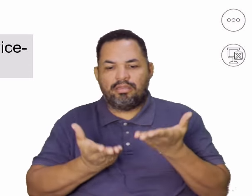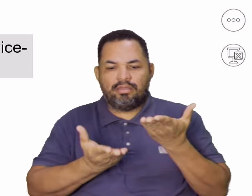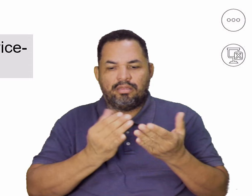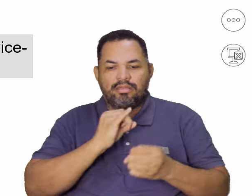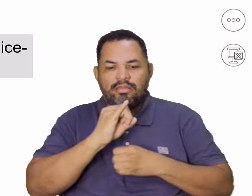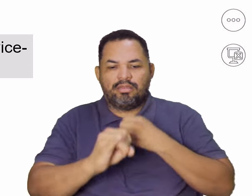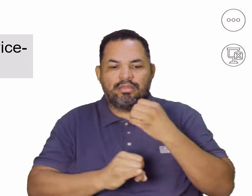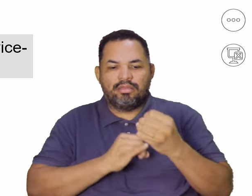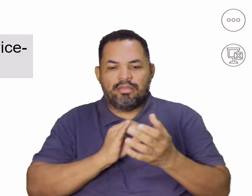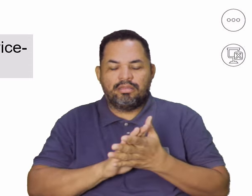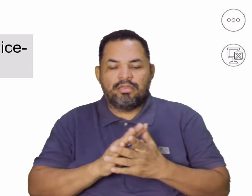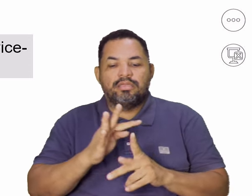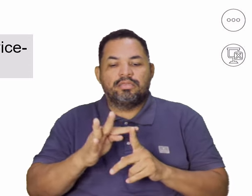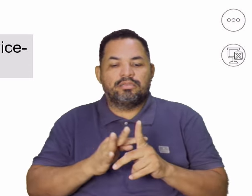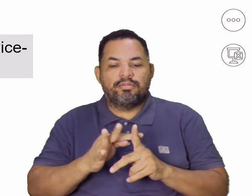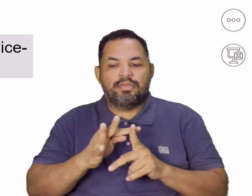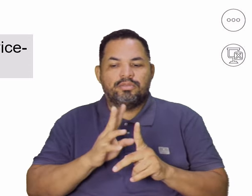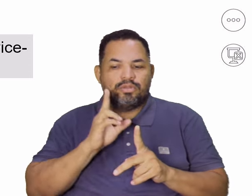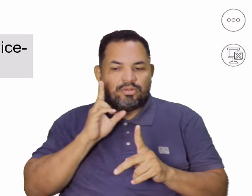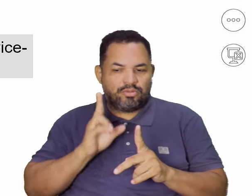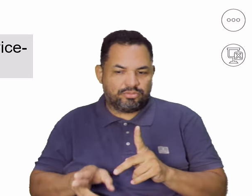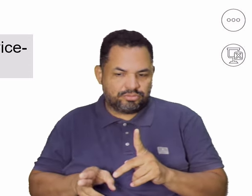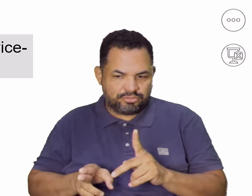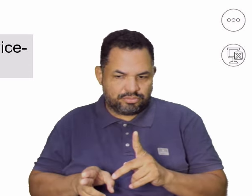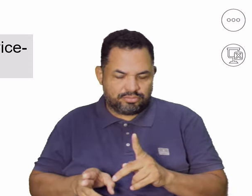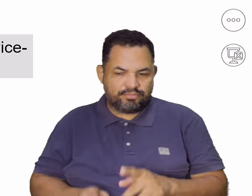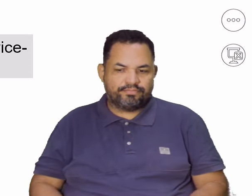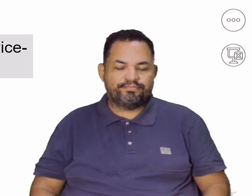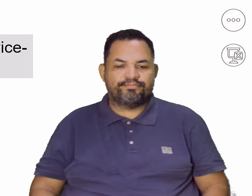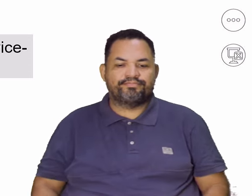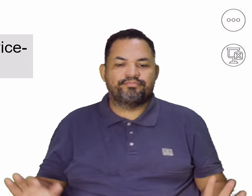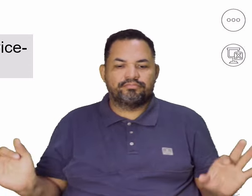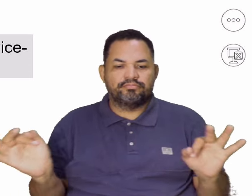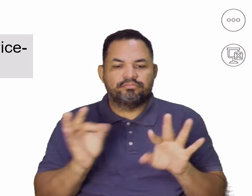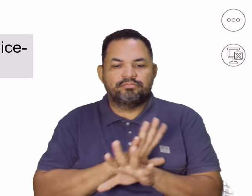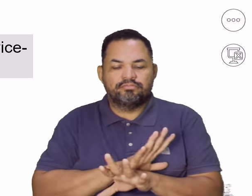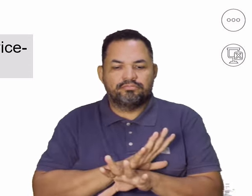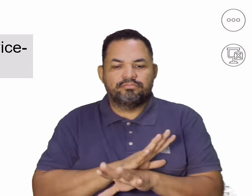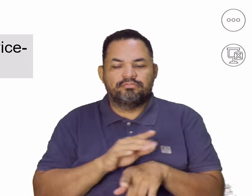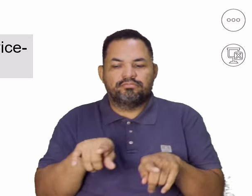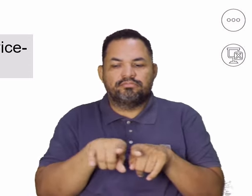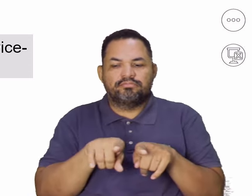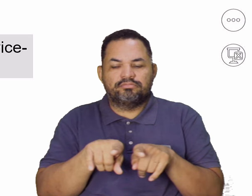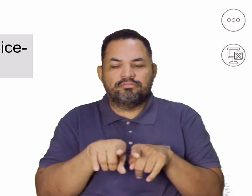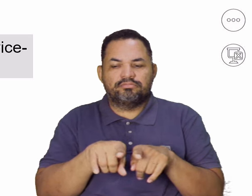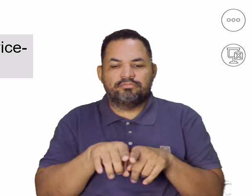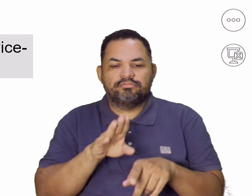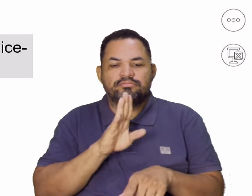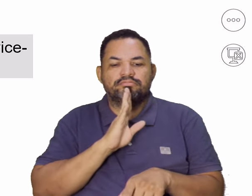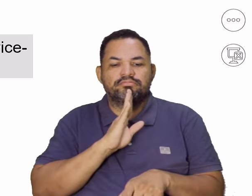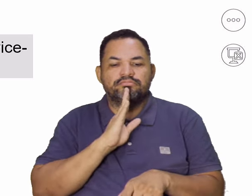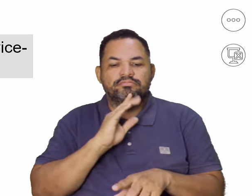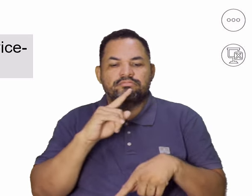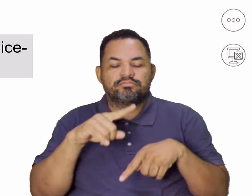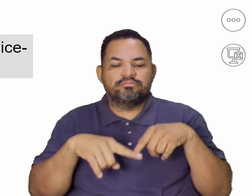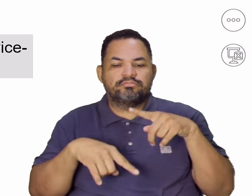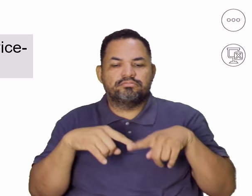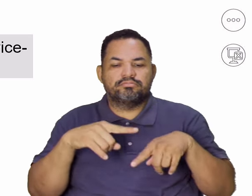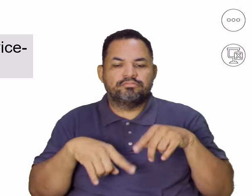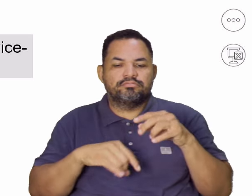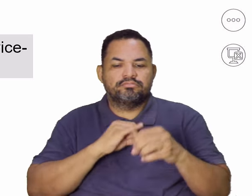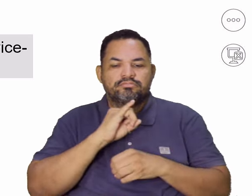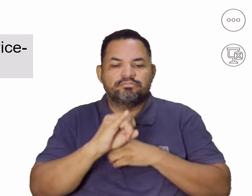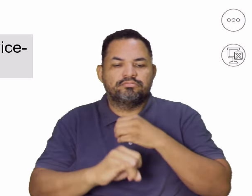temperatura seja fixa constante portanto também conhecida como produto iônico da